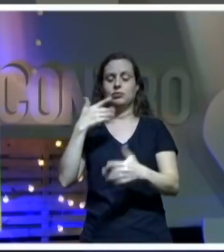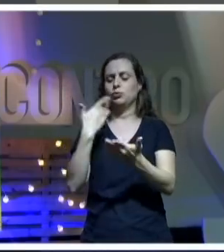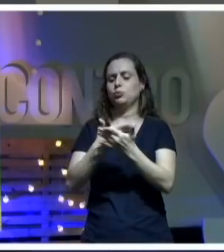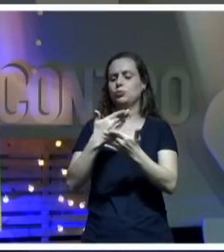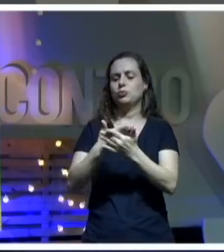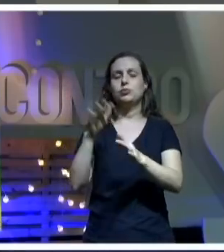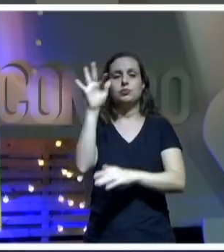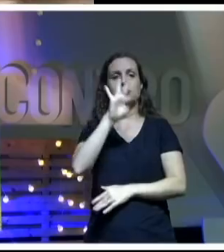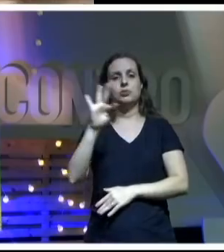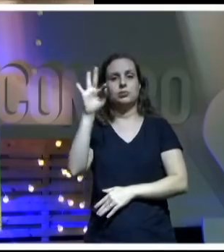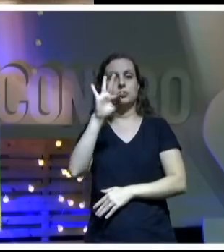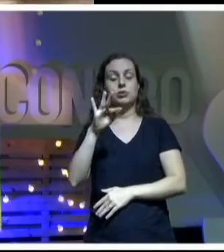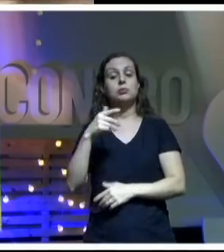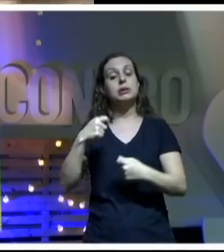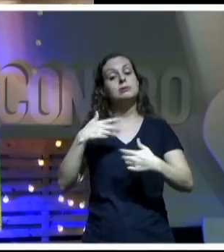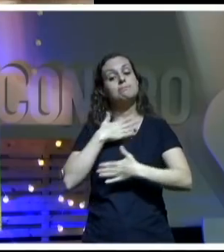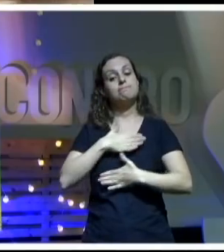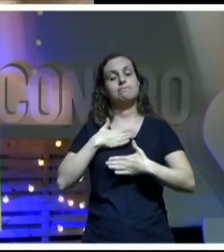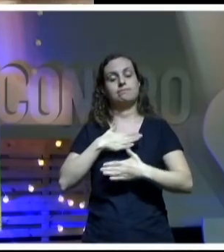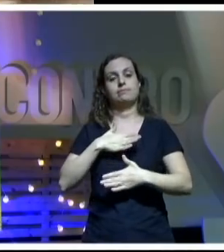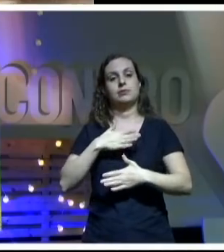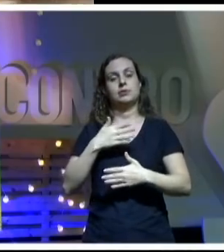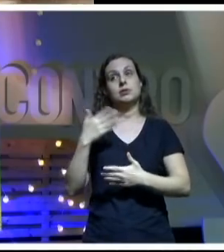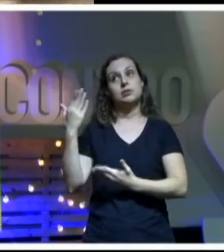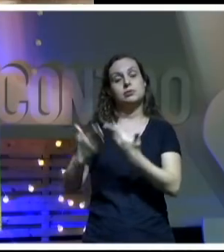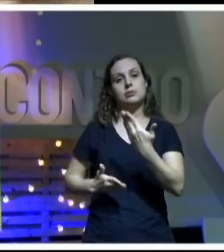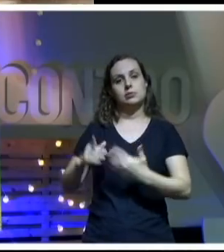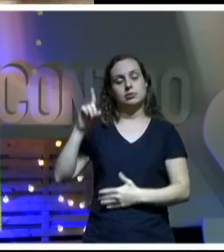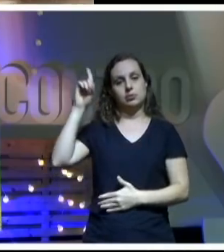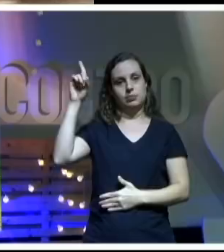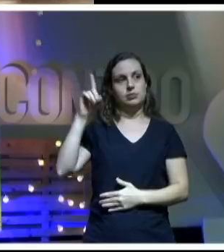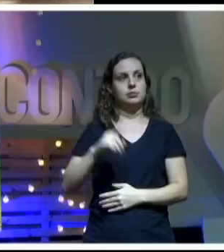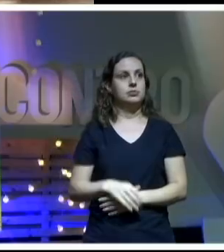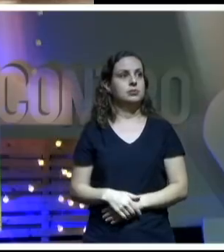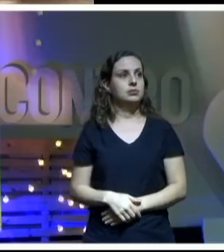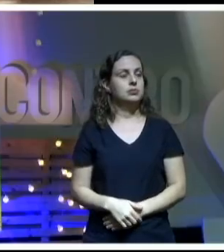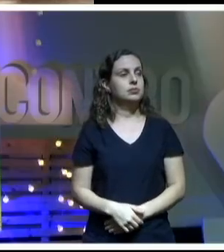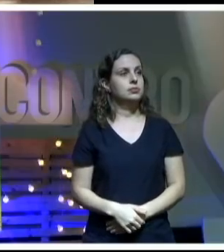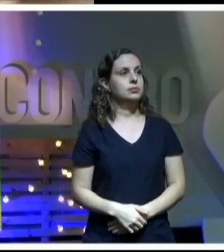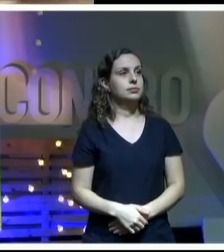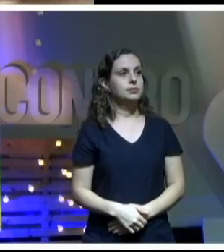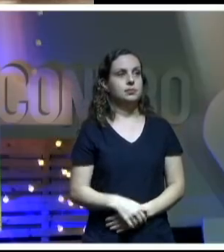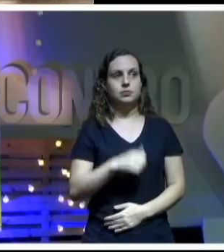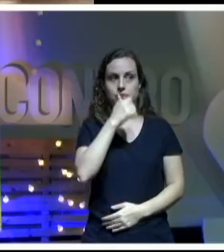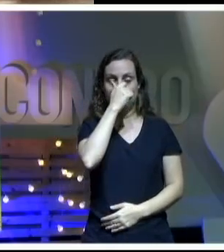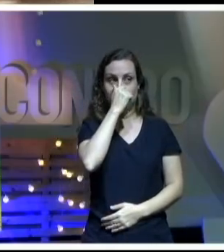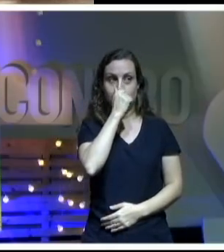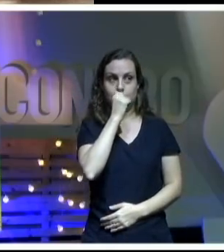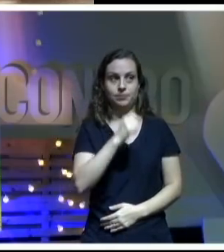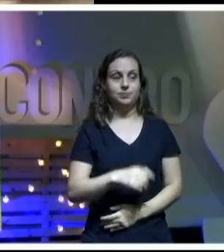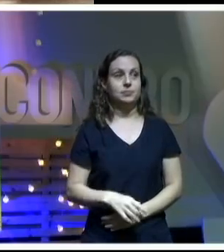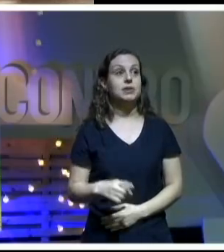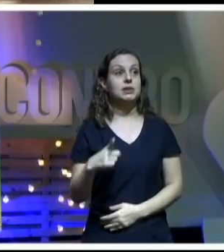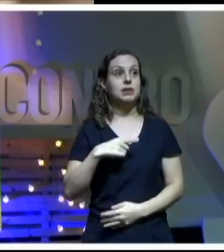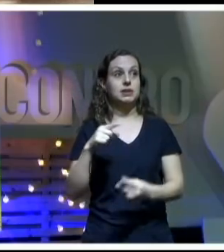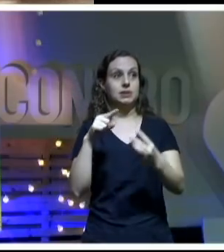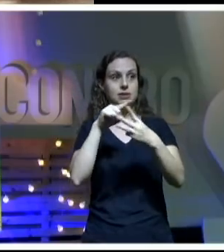prazer no trabalho que ele faz aplicações práticas para terminar presbiteriana mente três aplicações